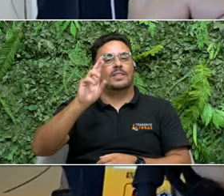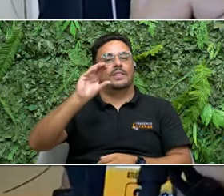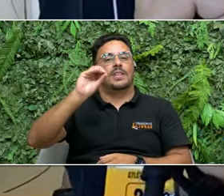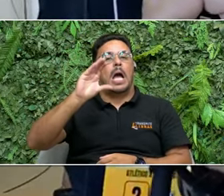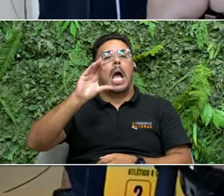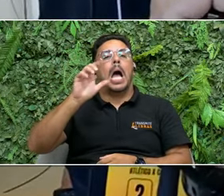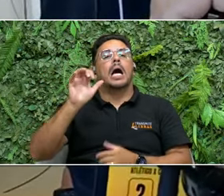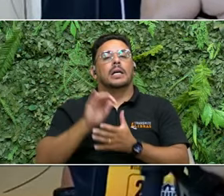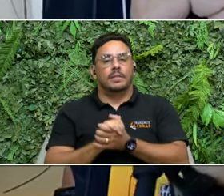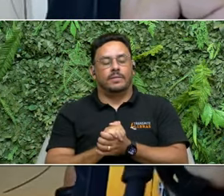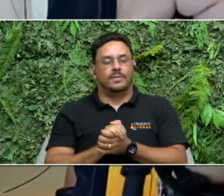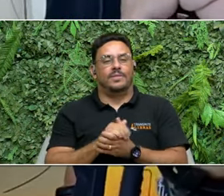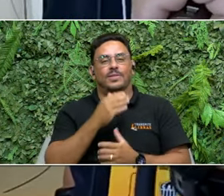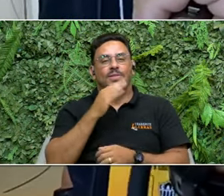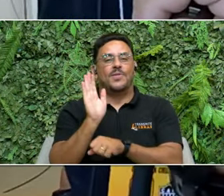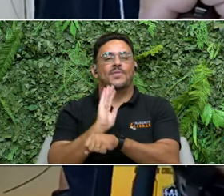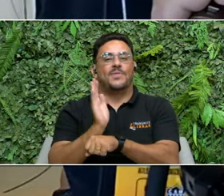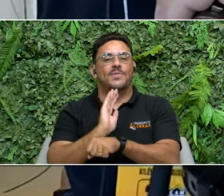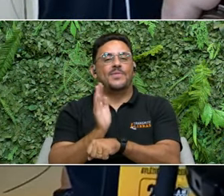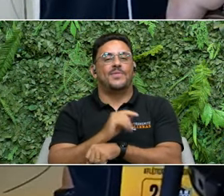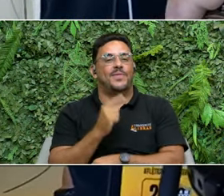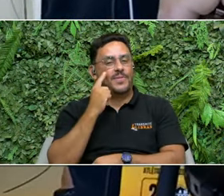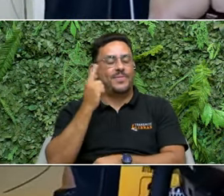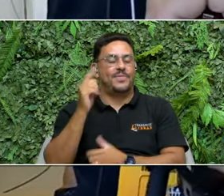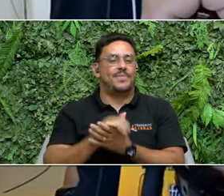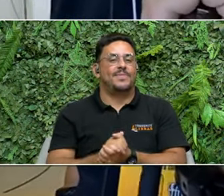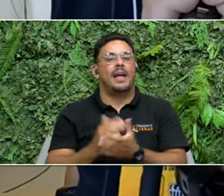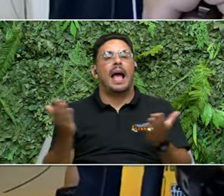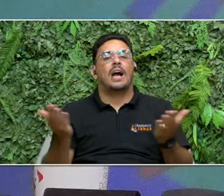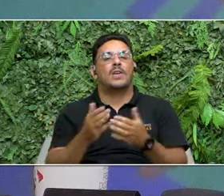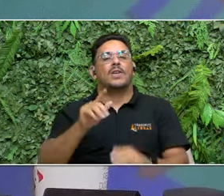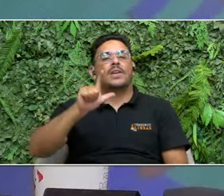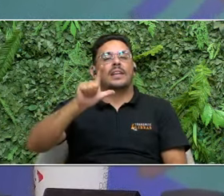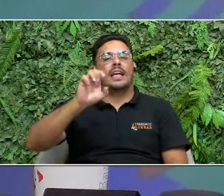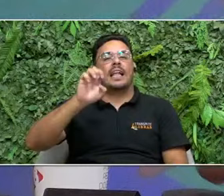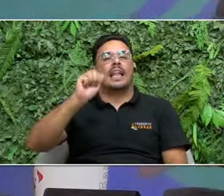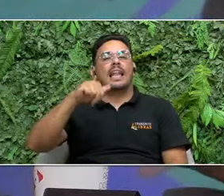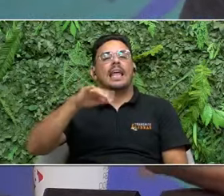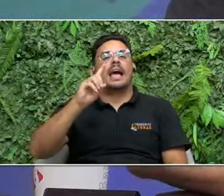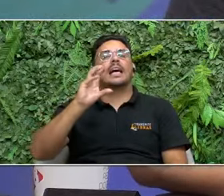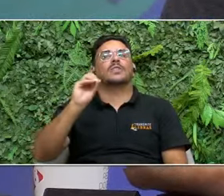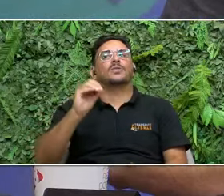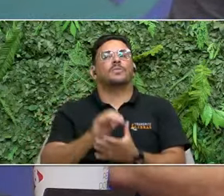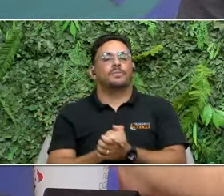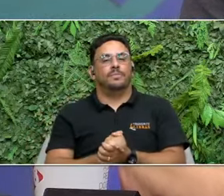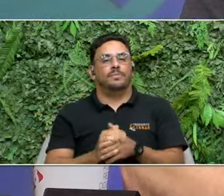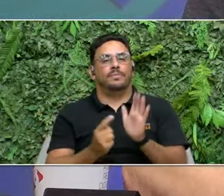Guardiões da Galáxia muito bem Leandro Cid seu destaque